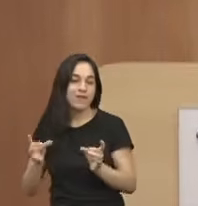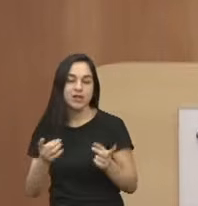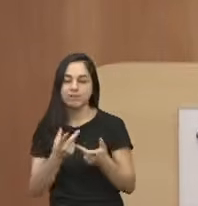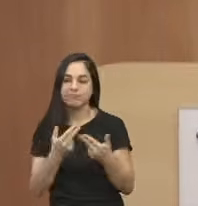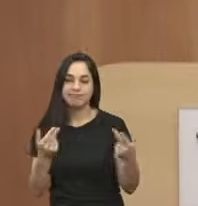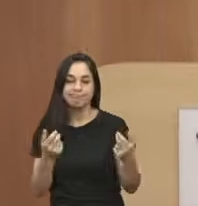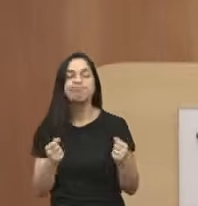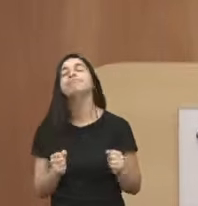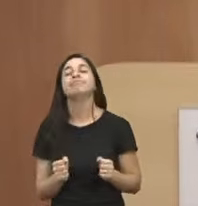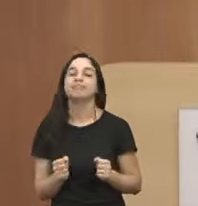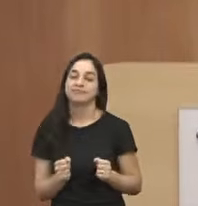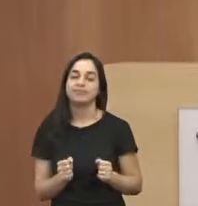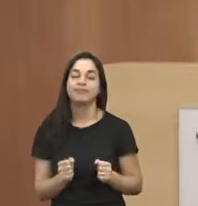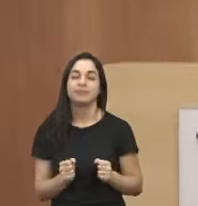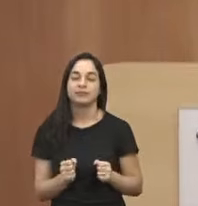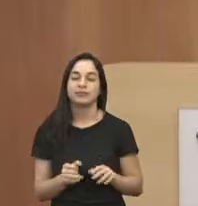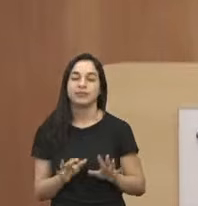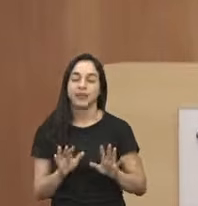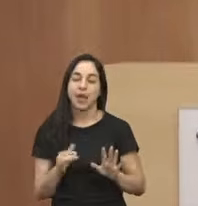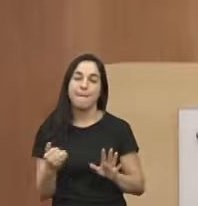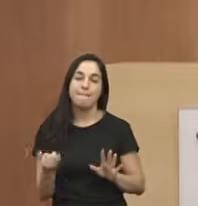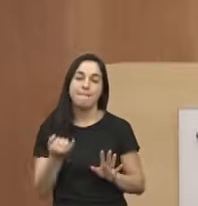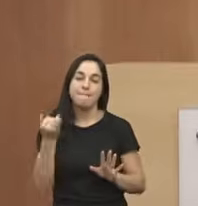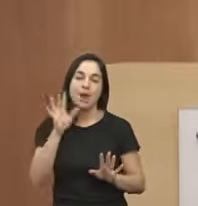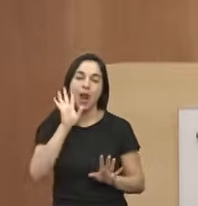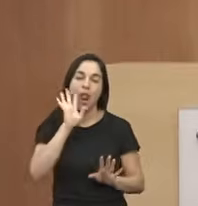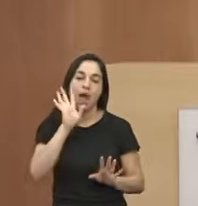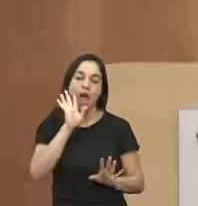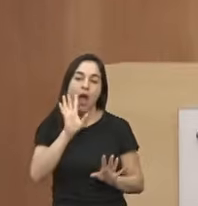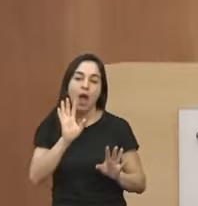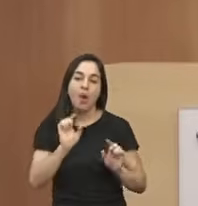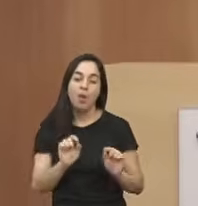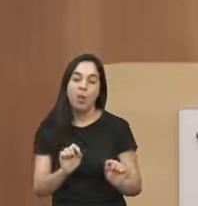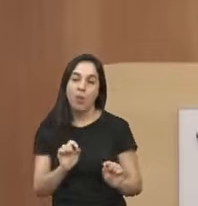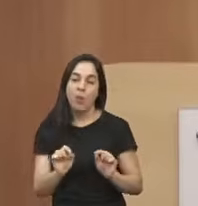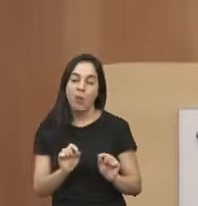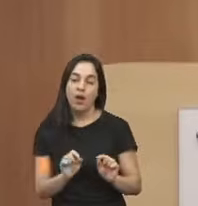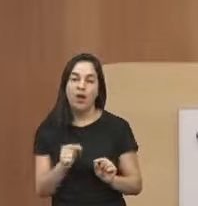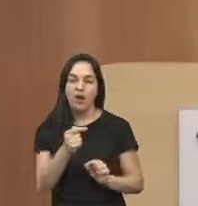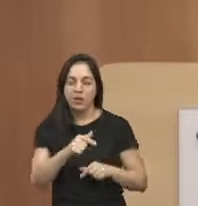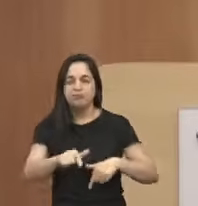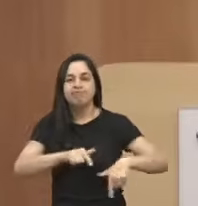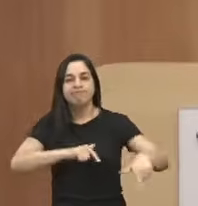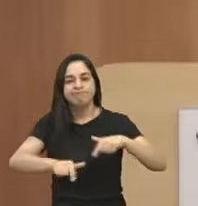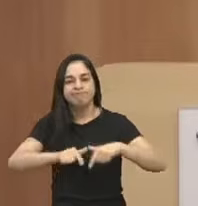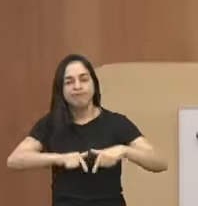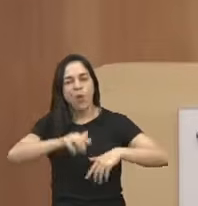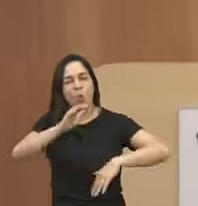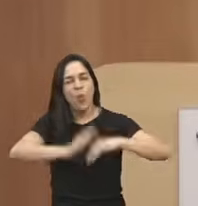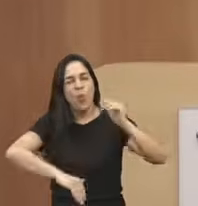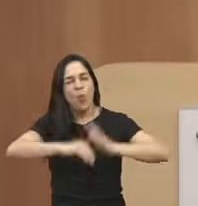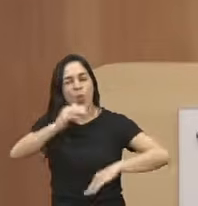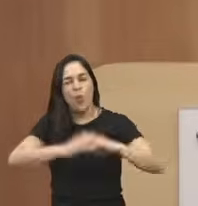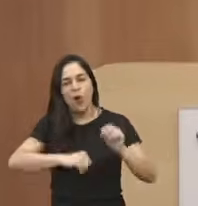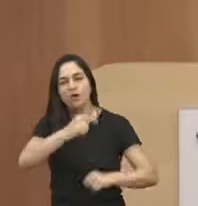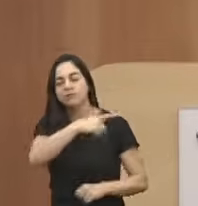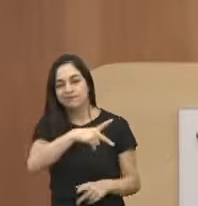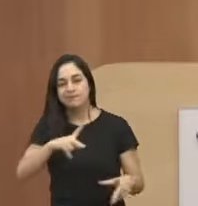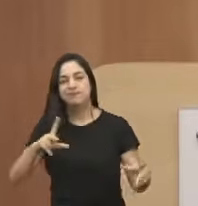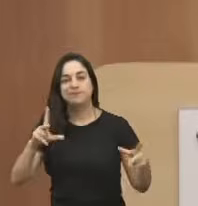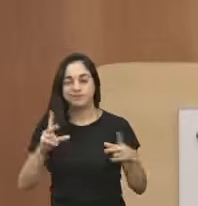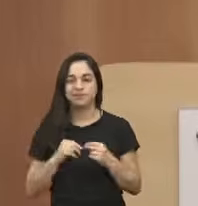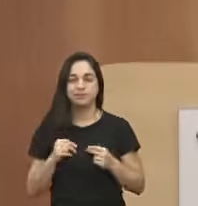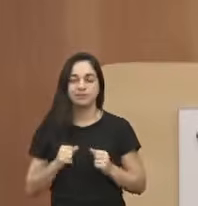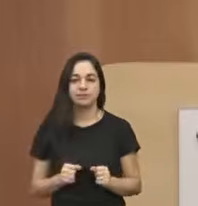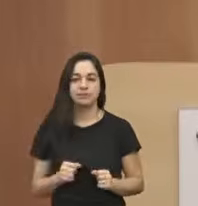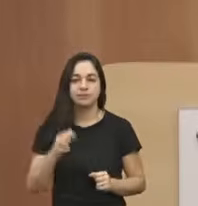É interessante isso aí, porque, olha, eles trabalham muito, eles merecem. Vai